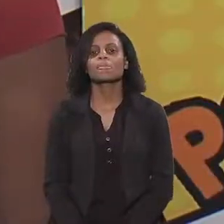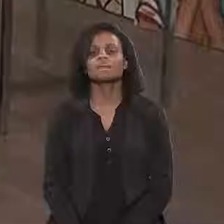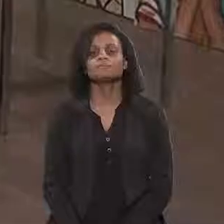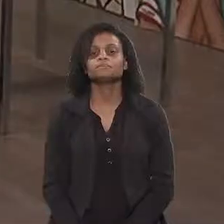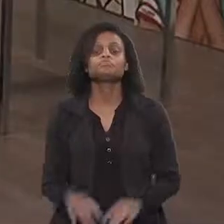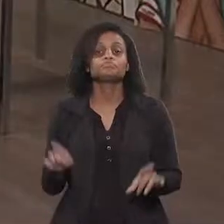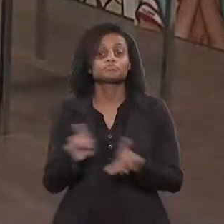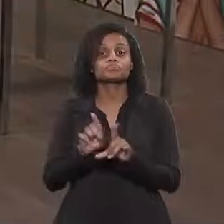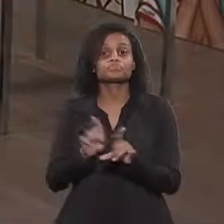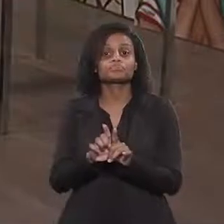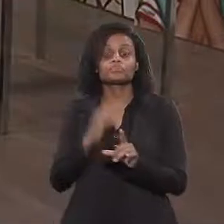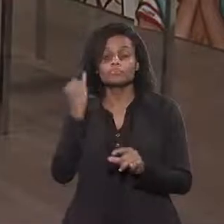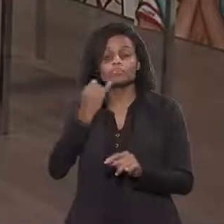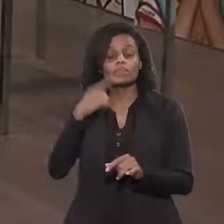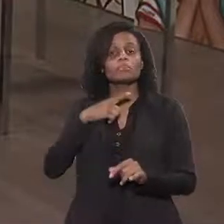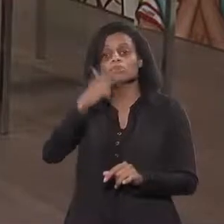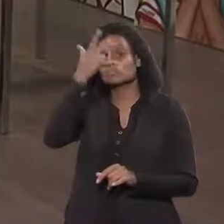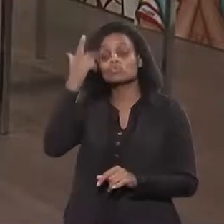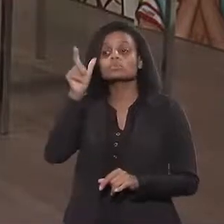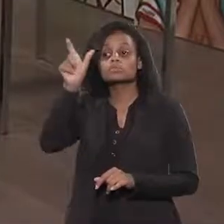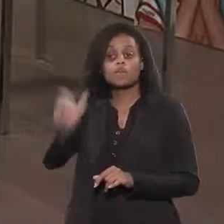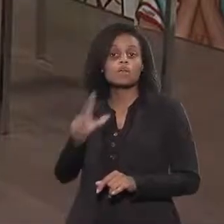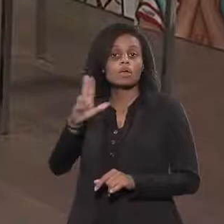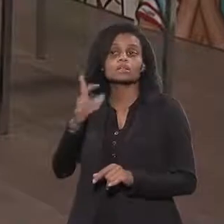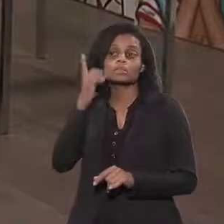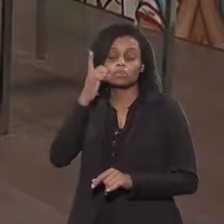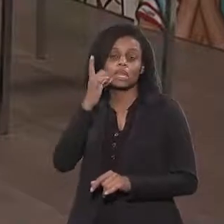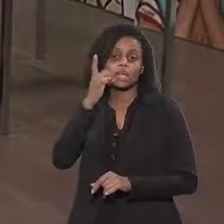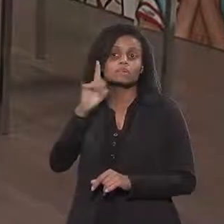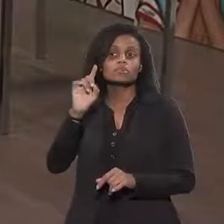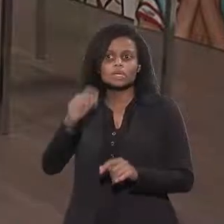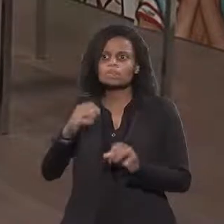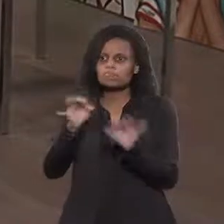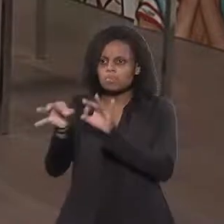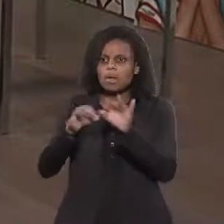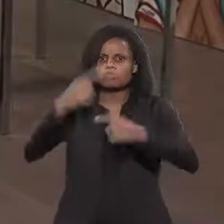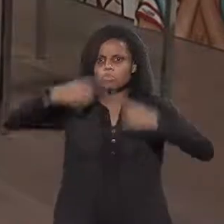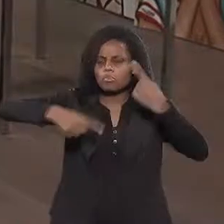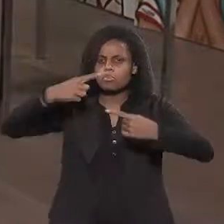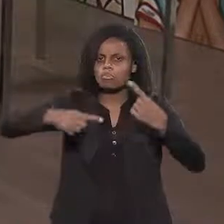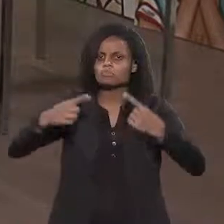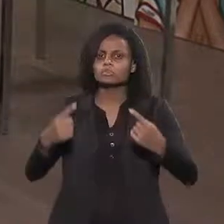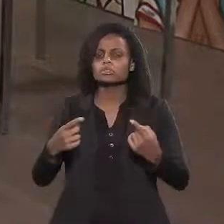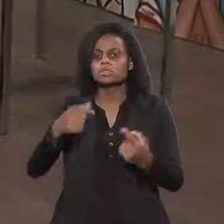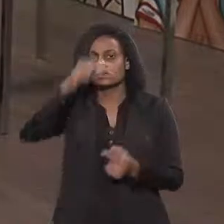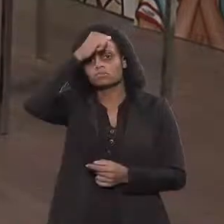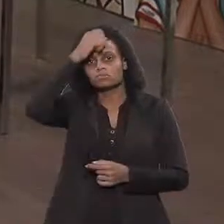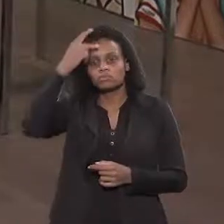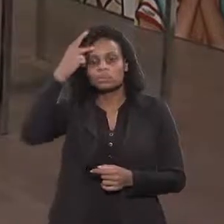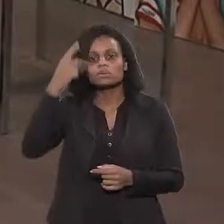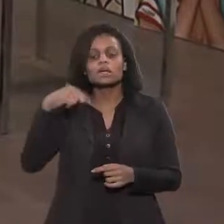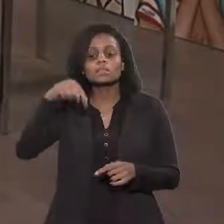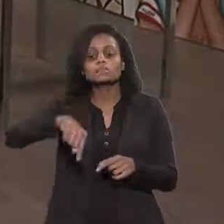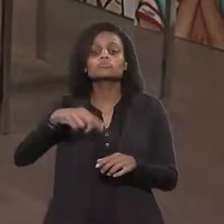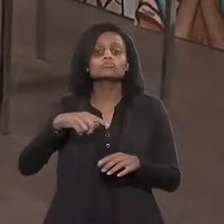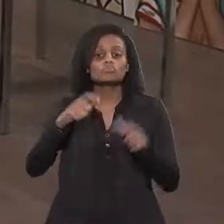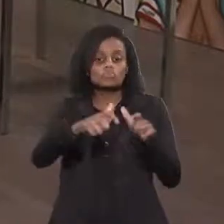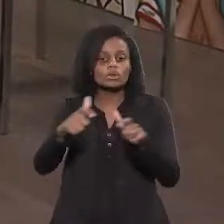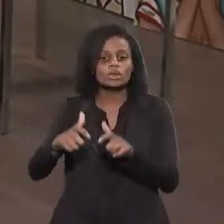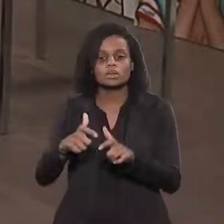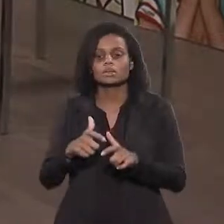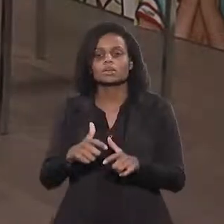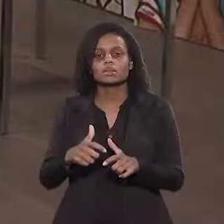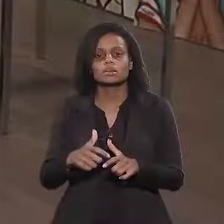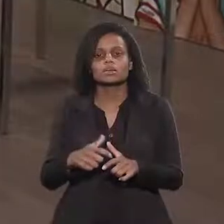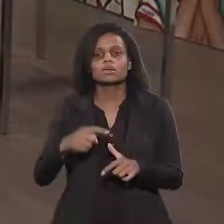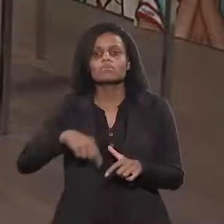que tenha figuras como a da deputada, por exemplo, que propõem essas políticas desse lugar, né? Porque a gente